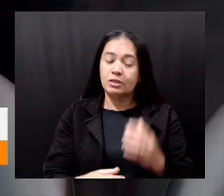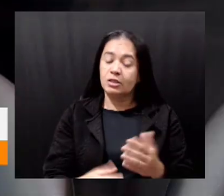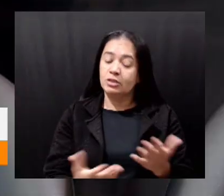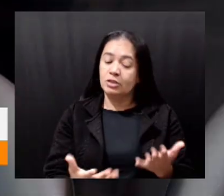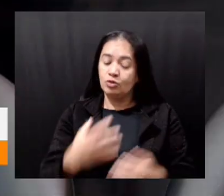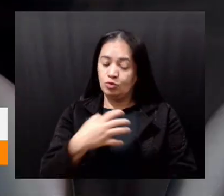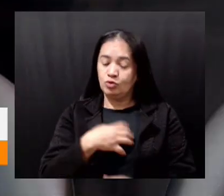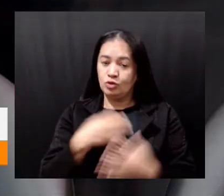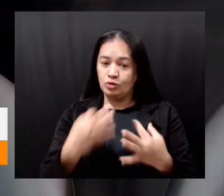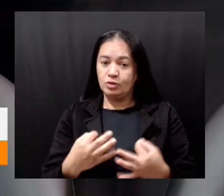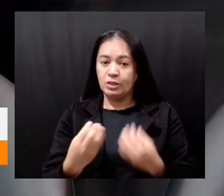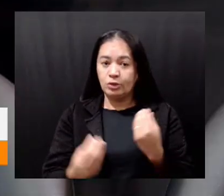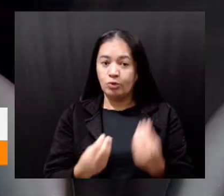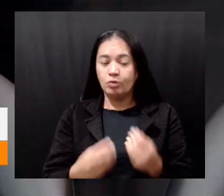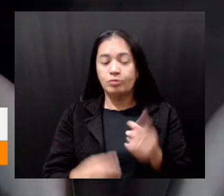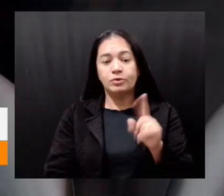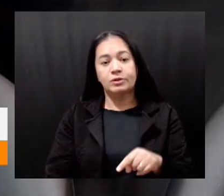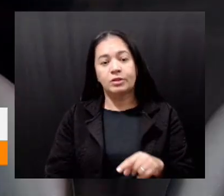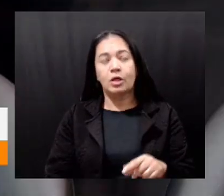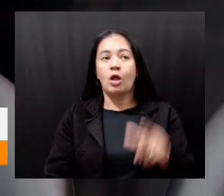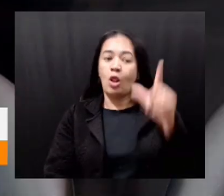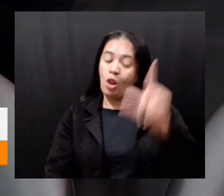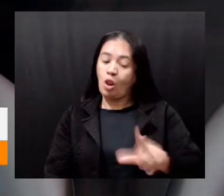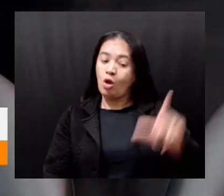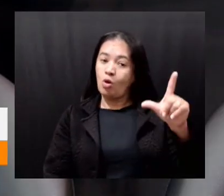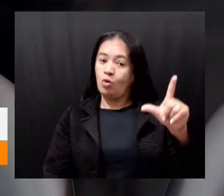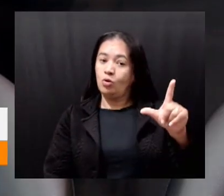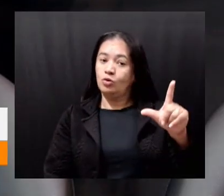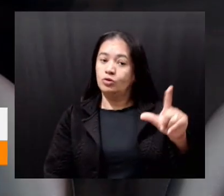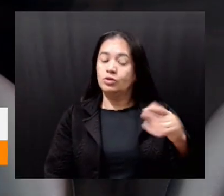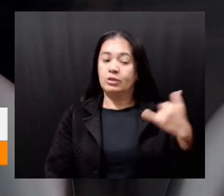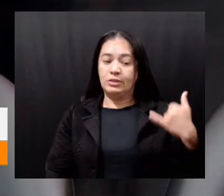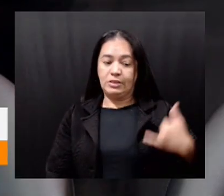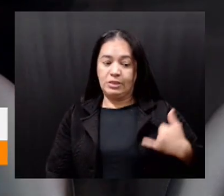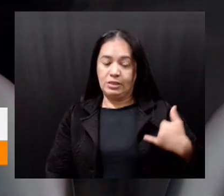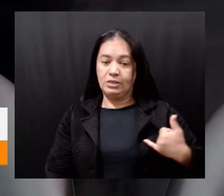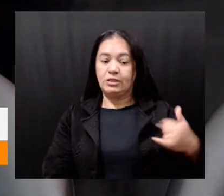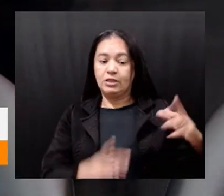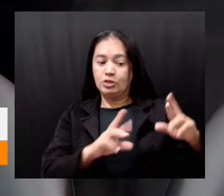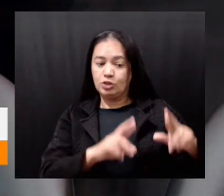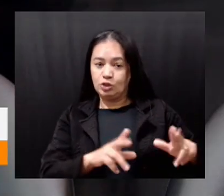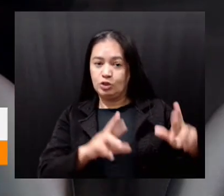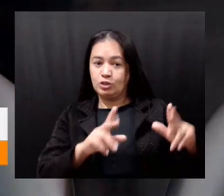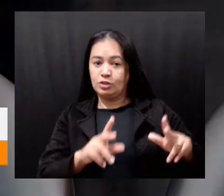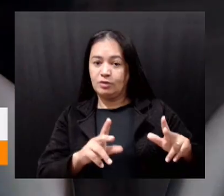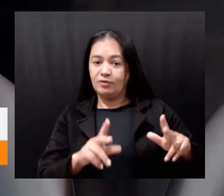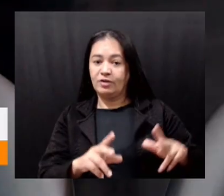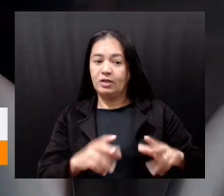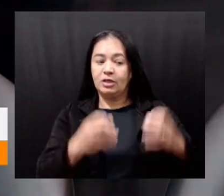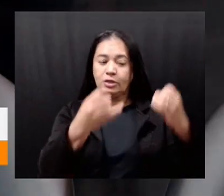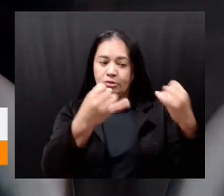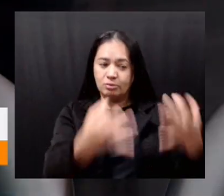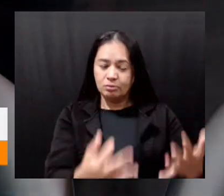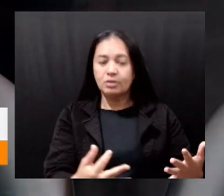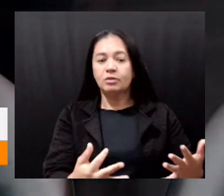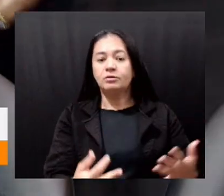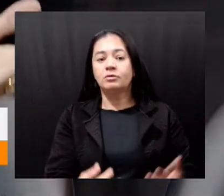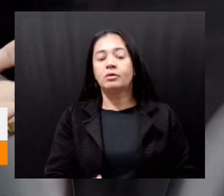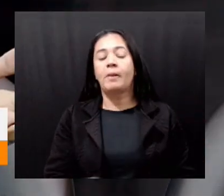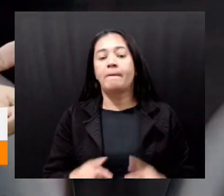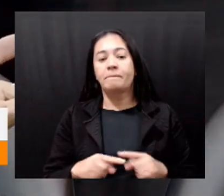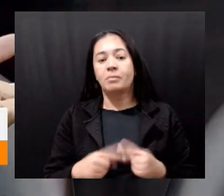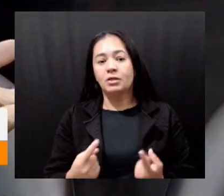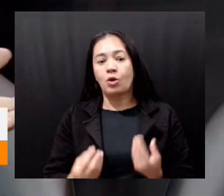questões. Lógico que em diferentes idades tem diferentes abordagens. O ideal seria não